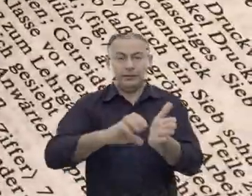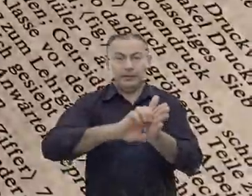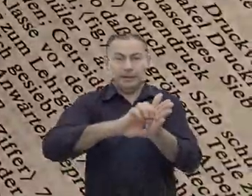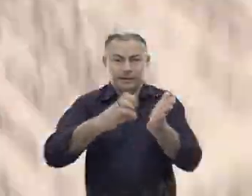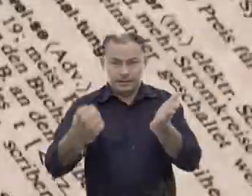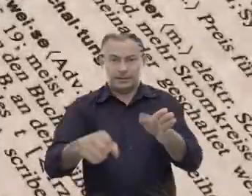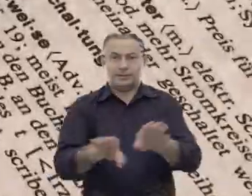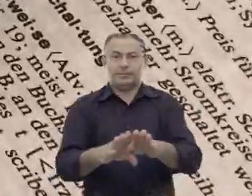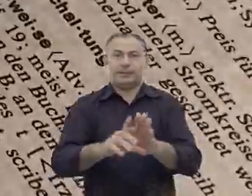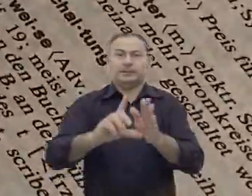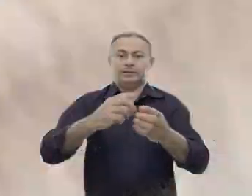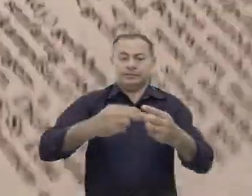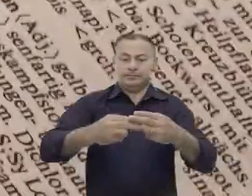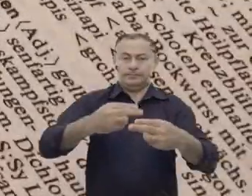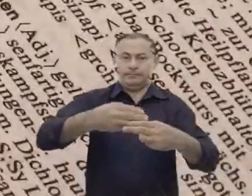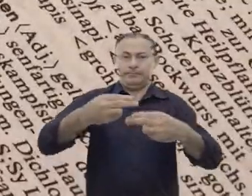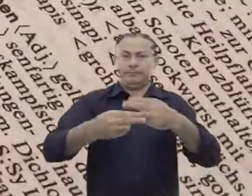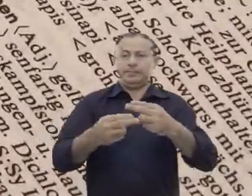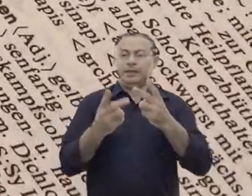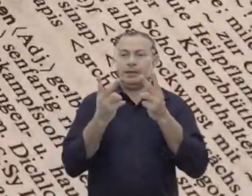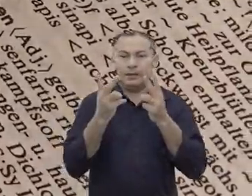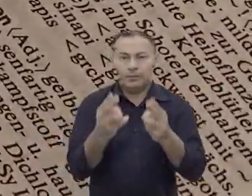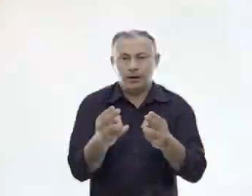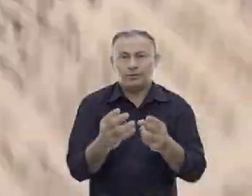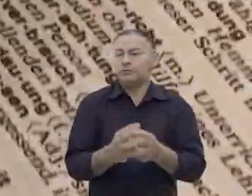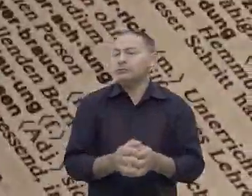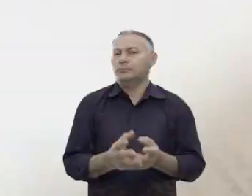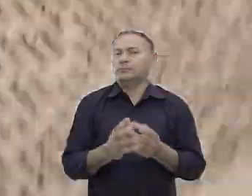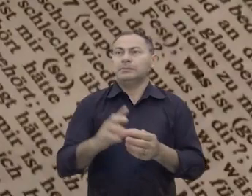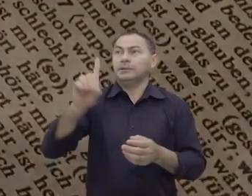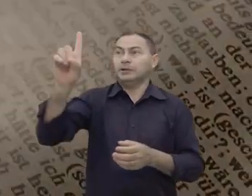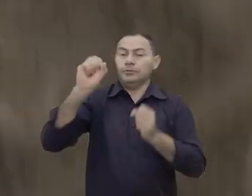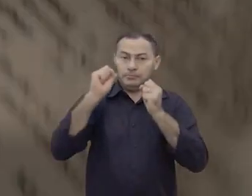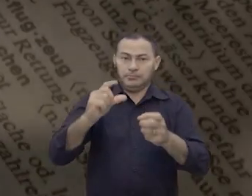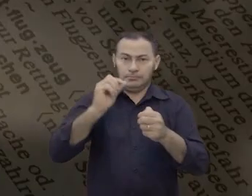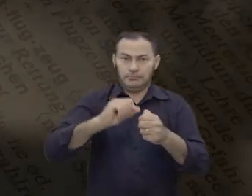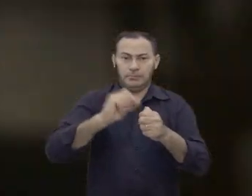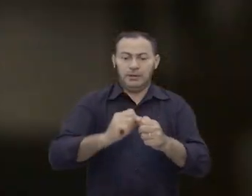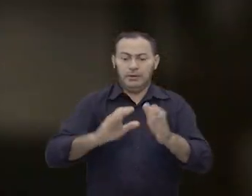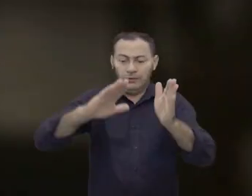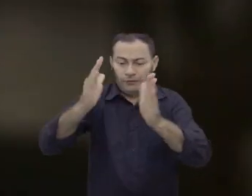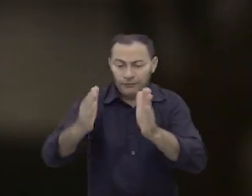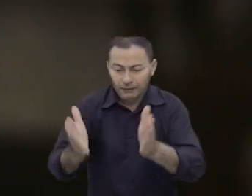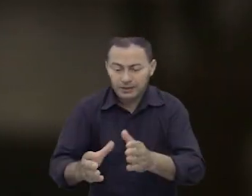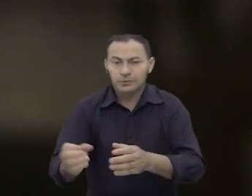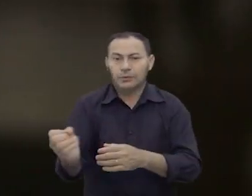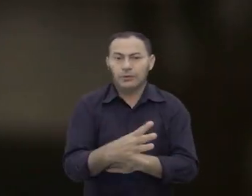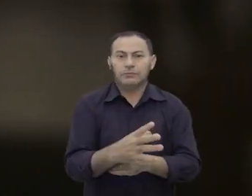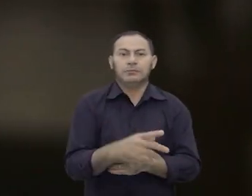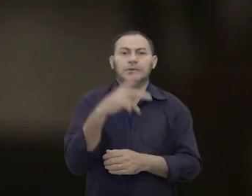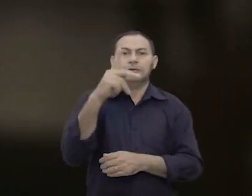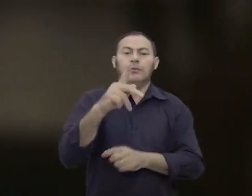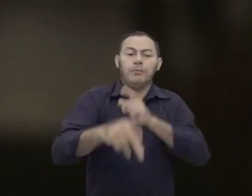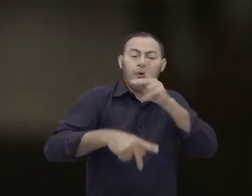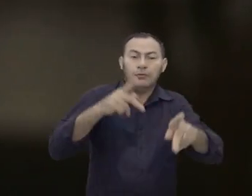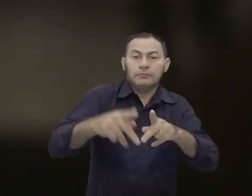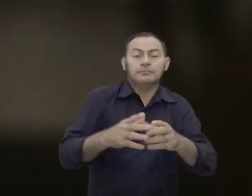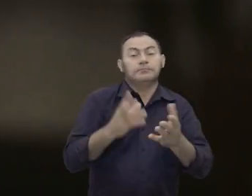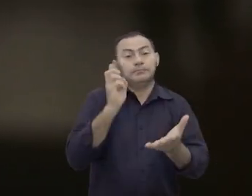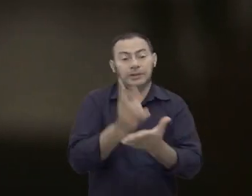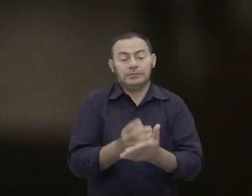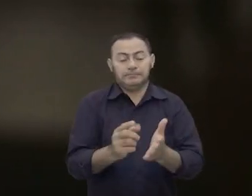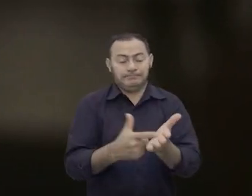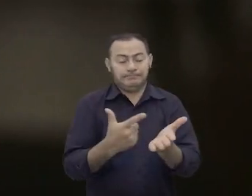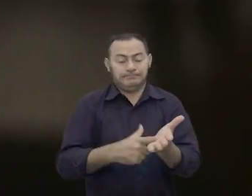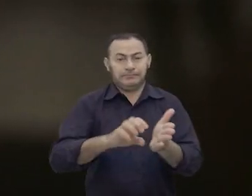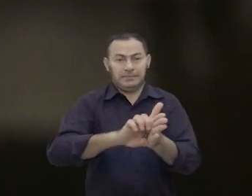dos livros de Esdras e Neemias é a mesma. Deus pode fazer um vaso novo do seu